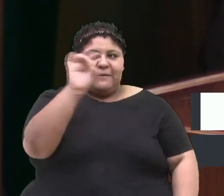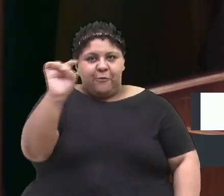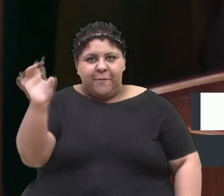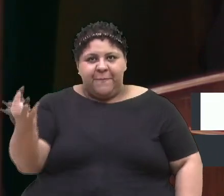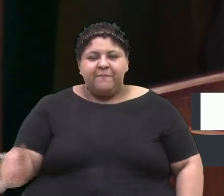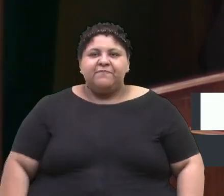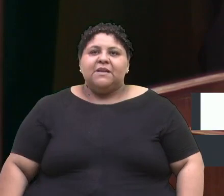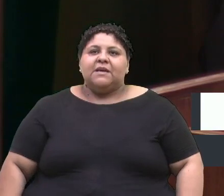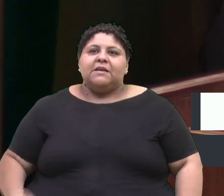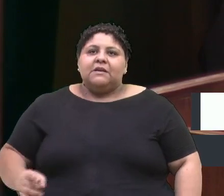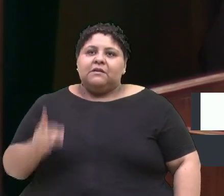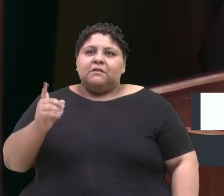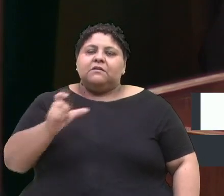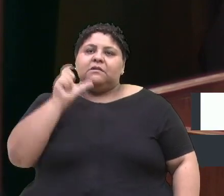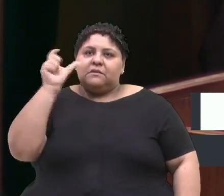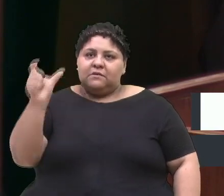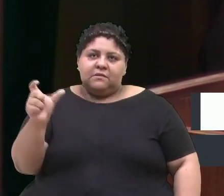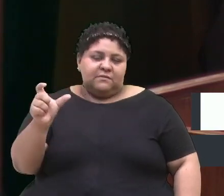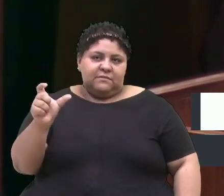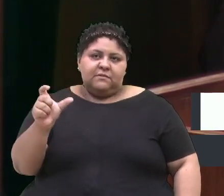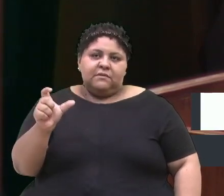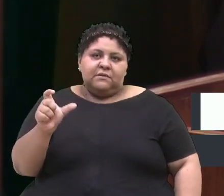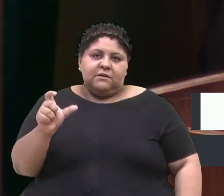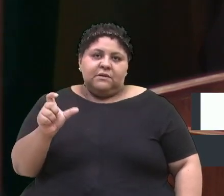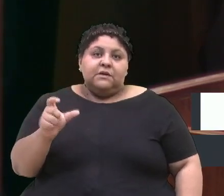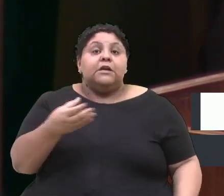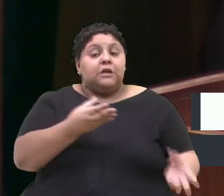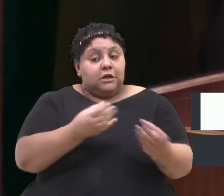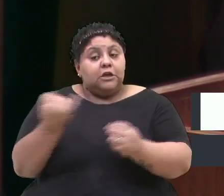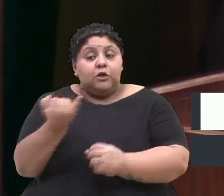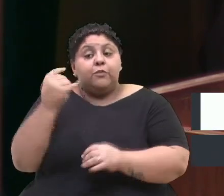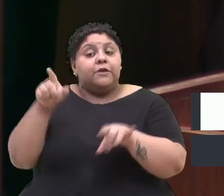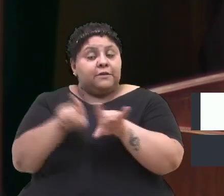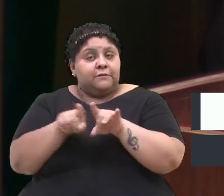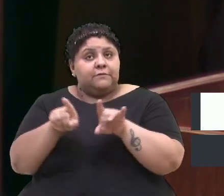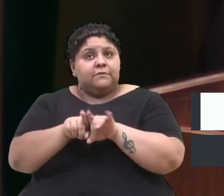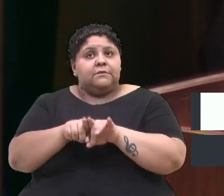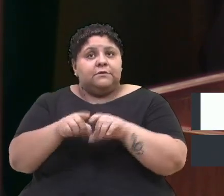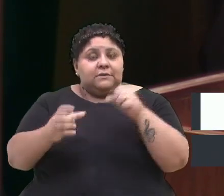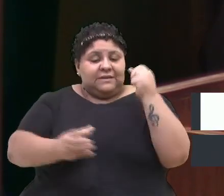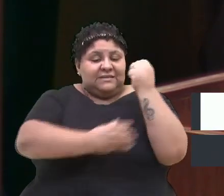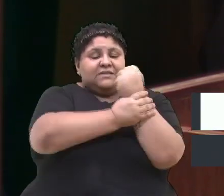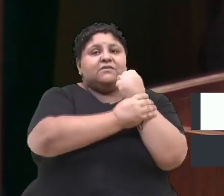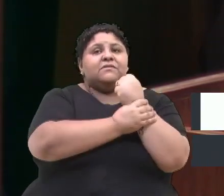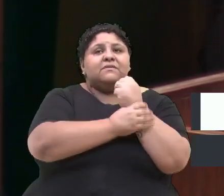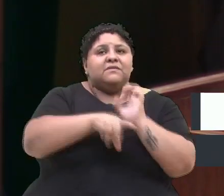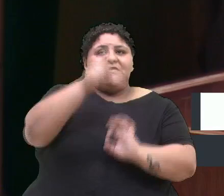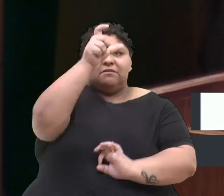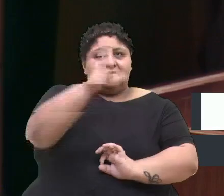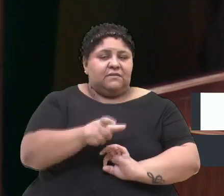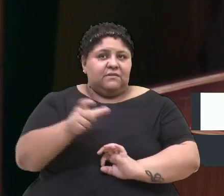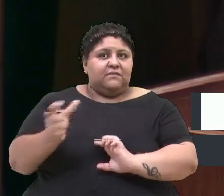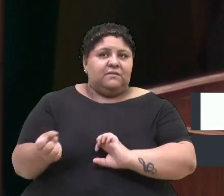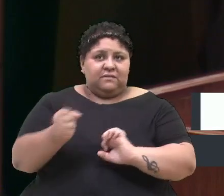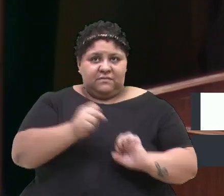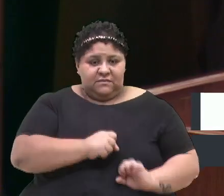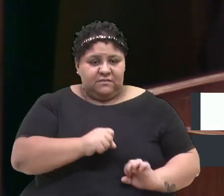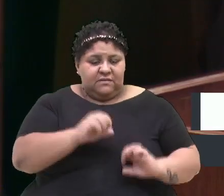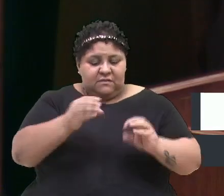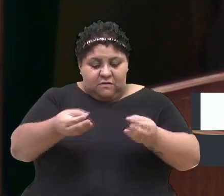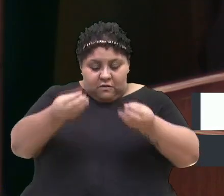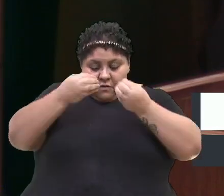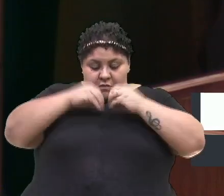E a última palavra, que não menos importante, que eu trago aqui, é a segurança. Uma pessoa, para poder pertencer